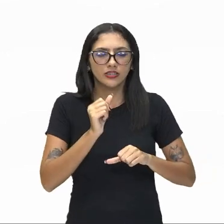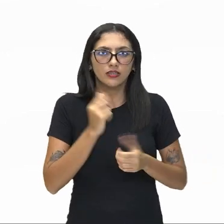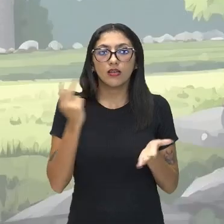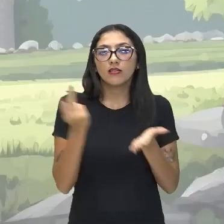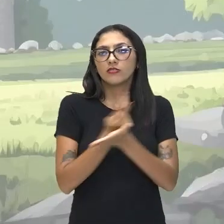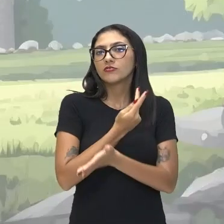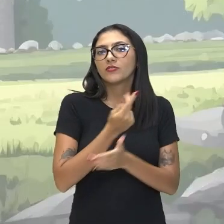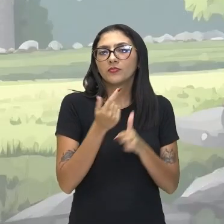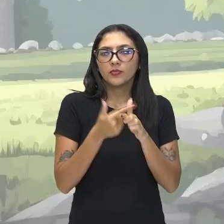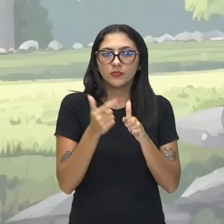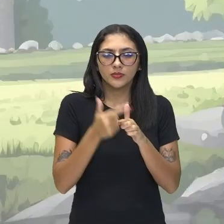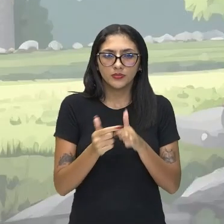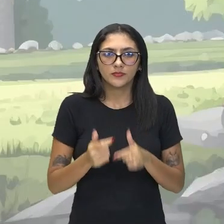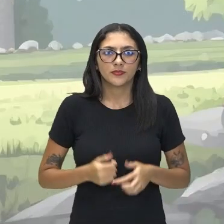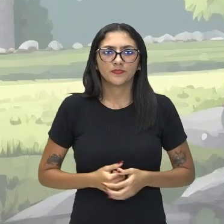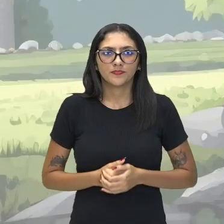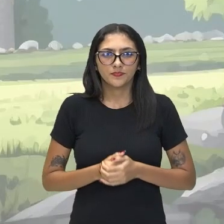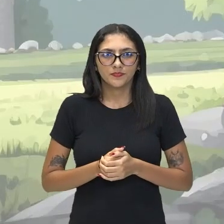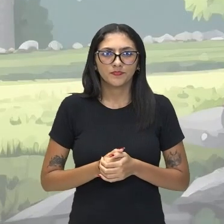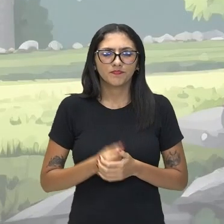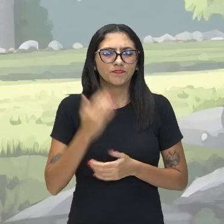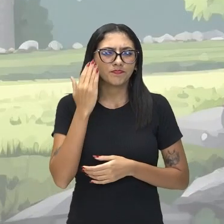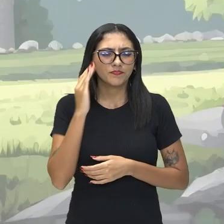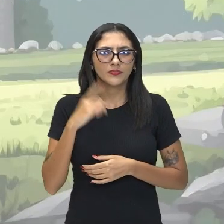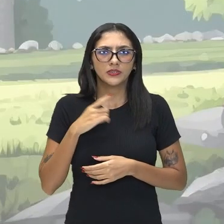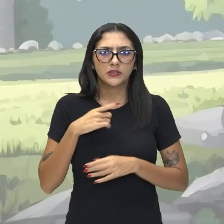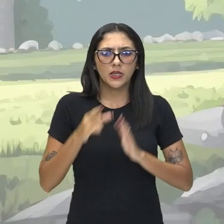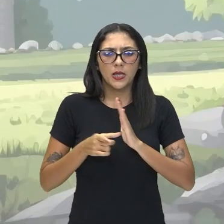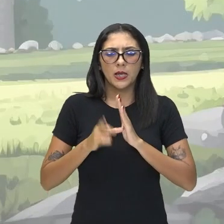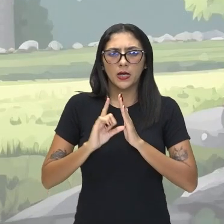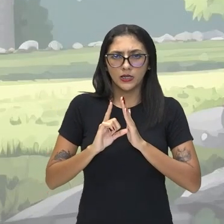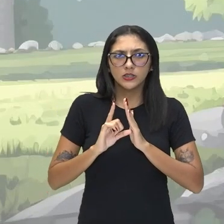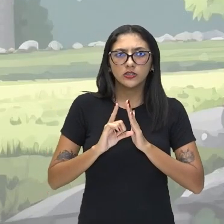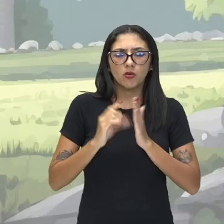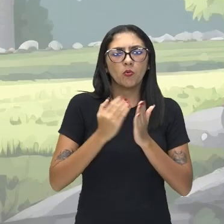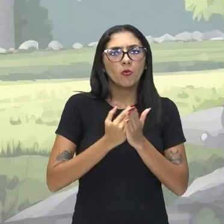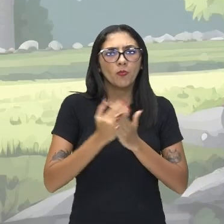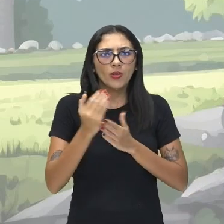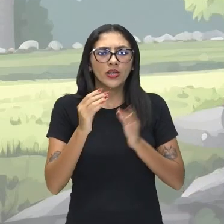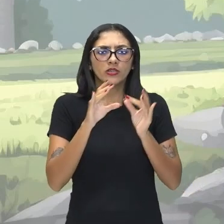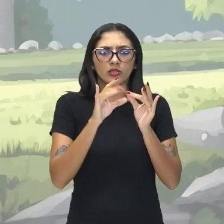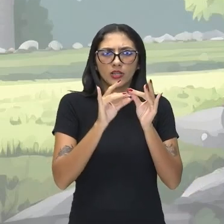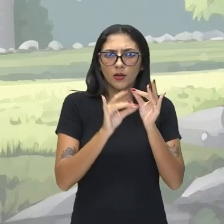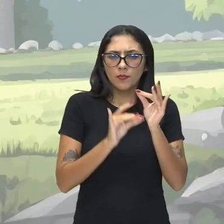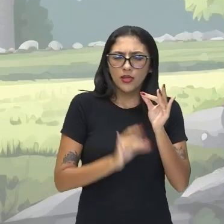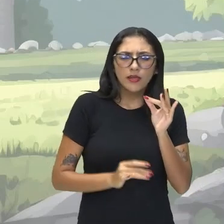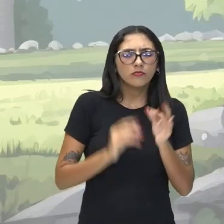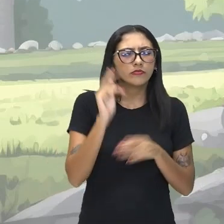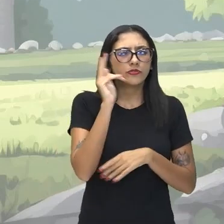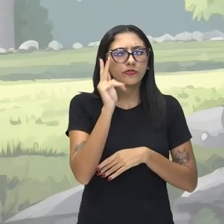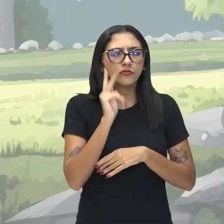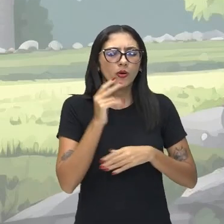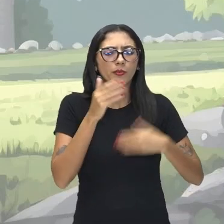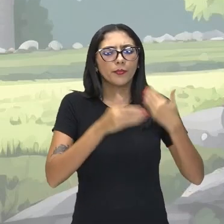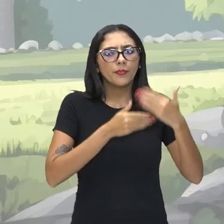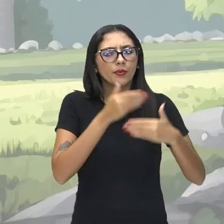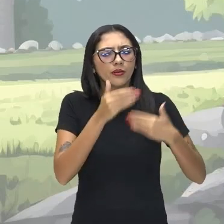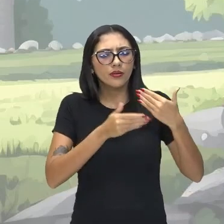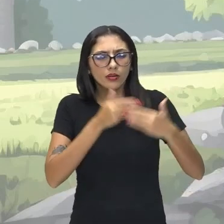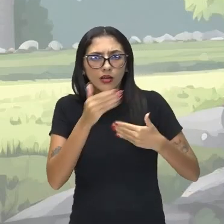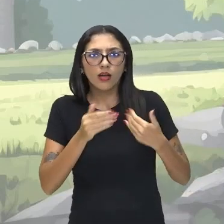o conflito ali, o clímax, ele está no desenvolvimento, a gente tem uma situação inicial, a gente tem um desenvolvimento que vai desenrolar,